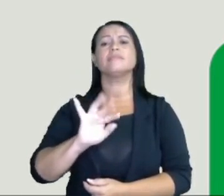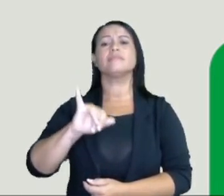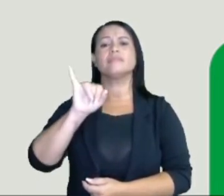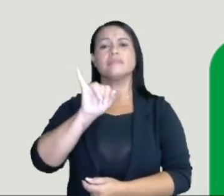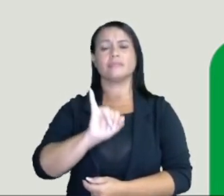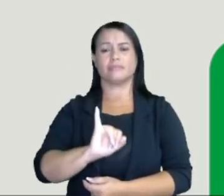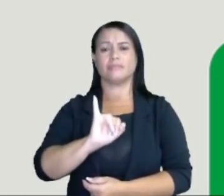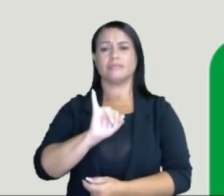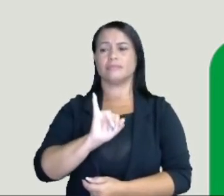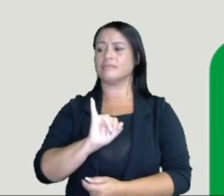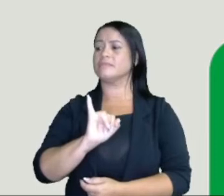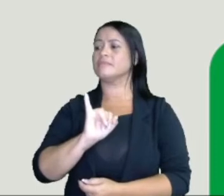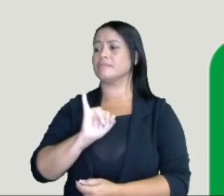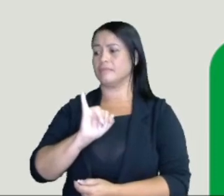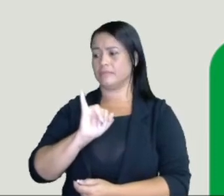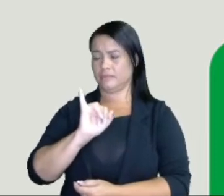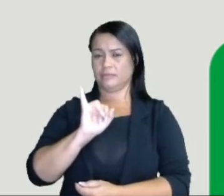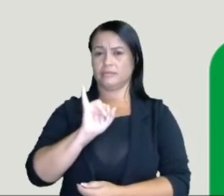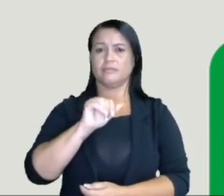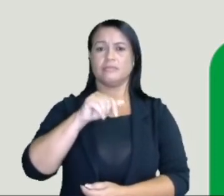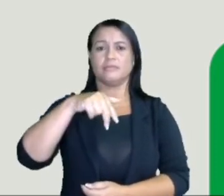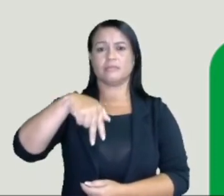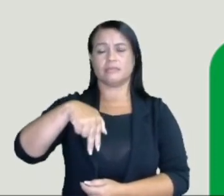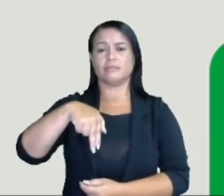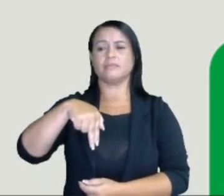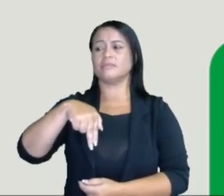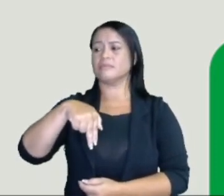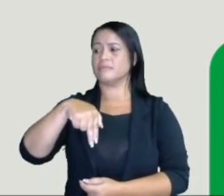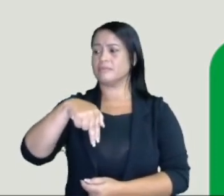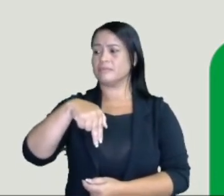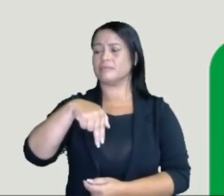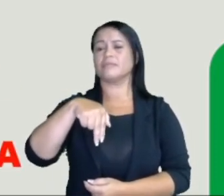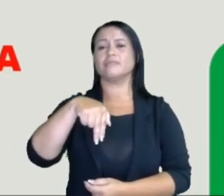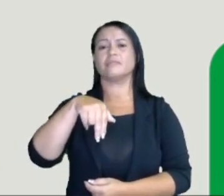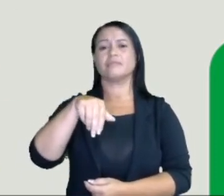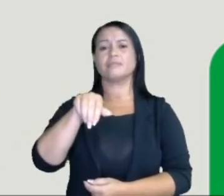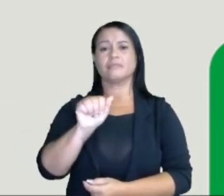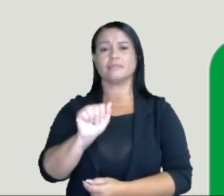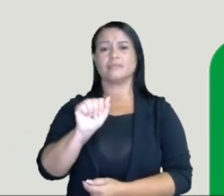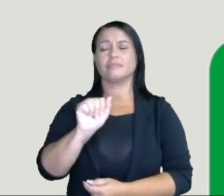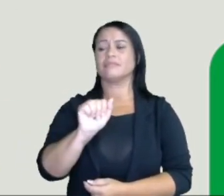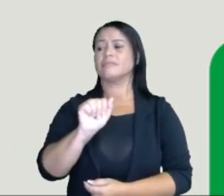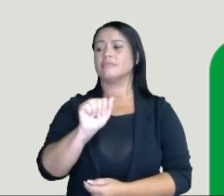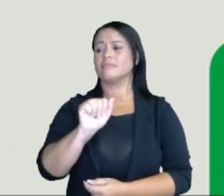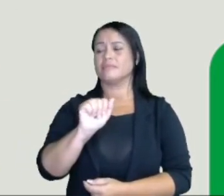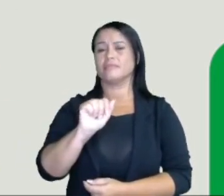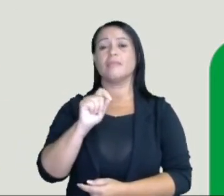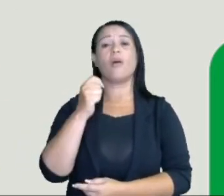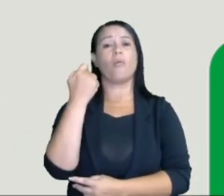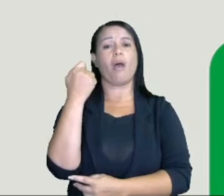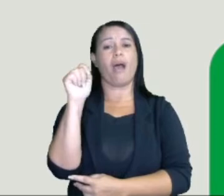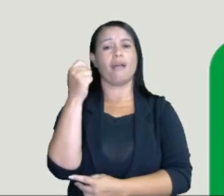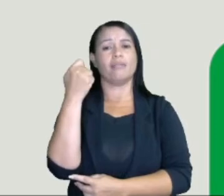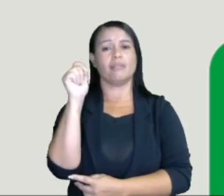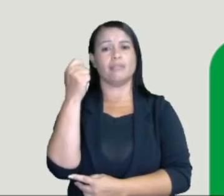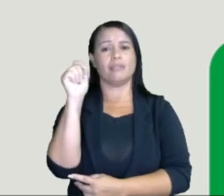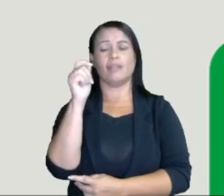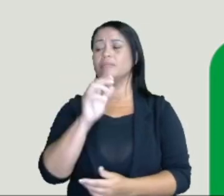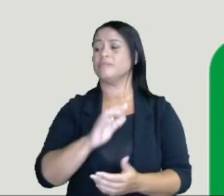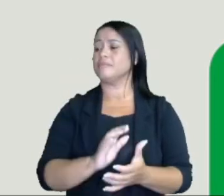T, I, N, A,